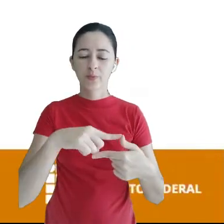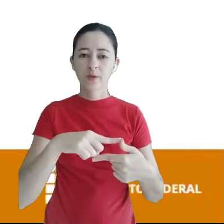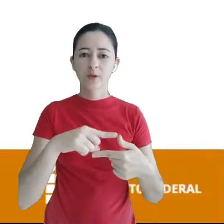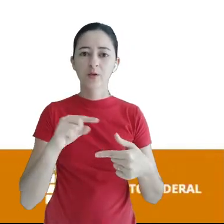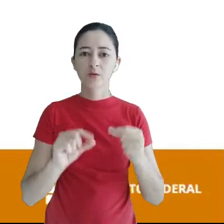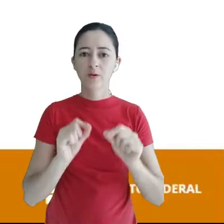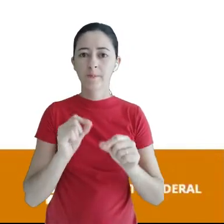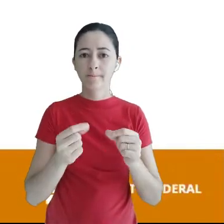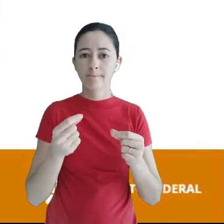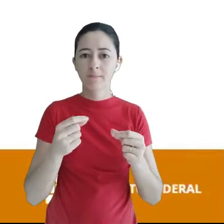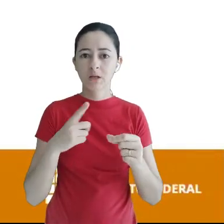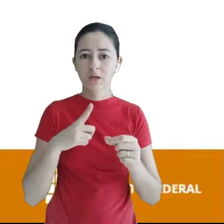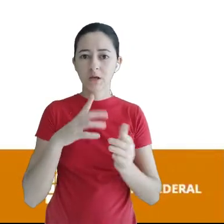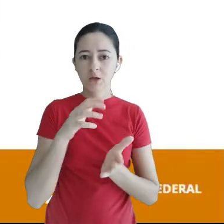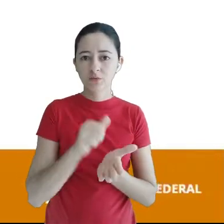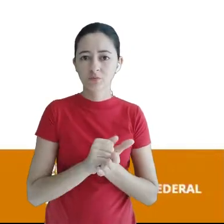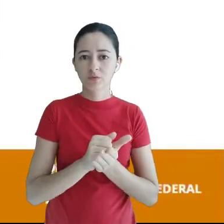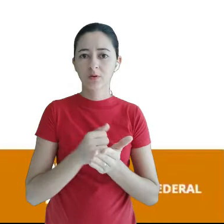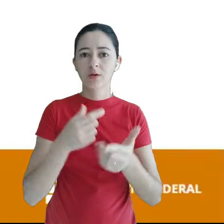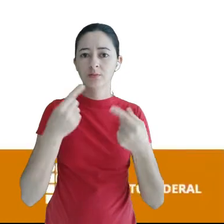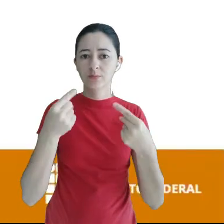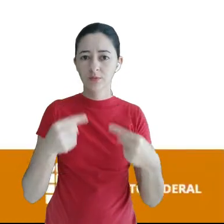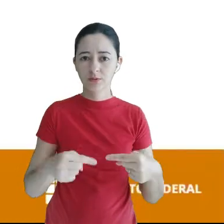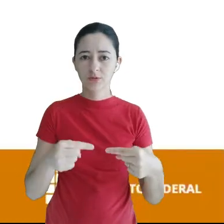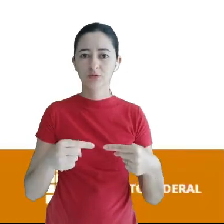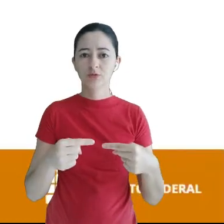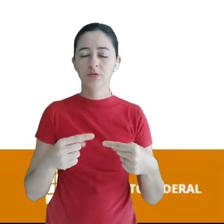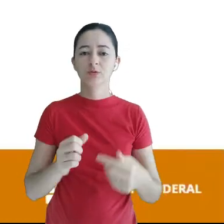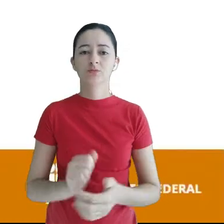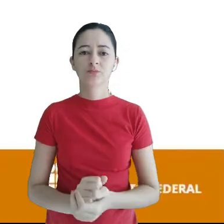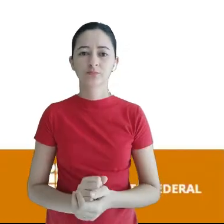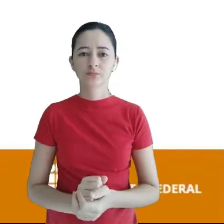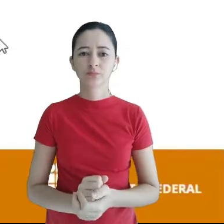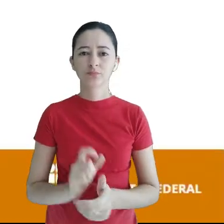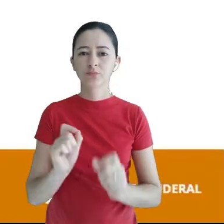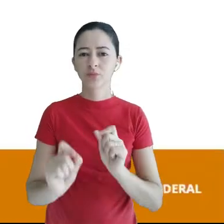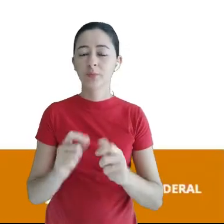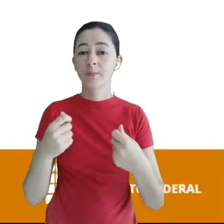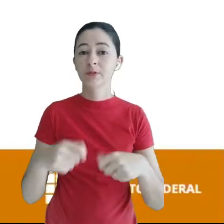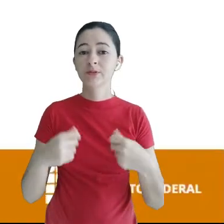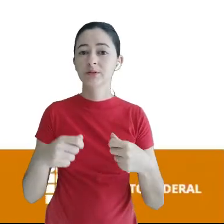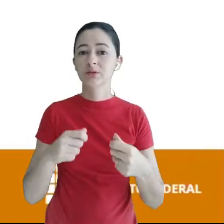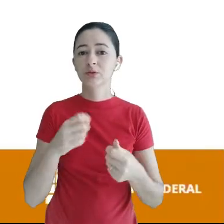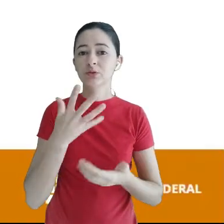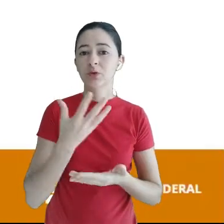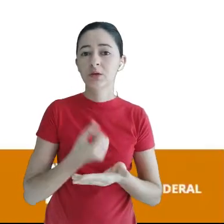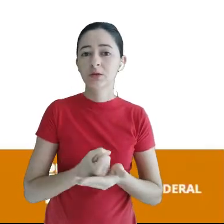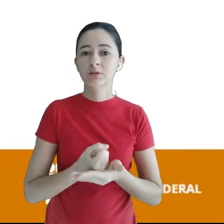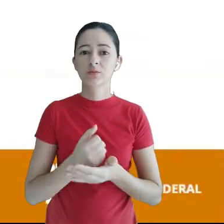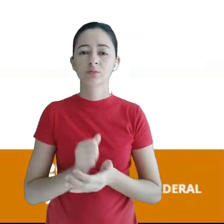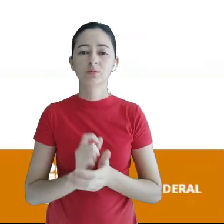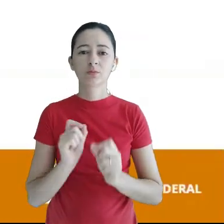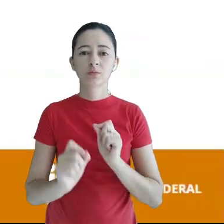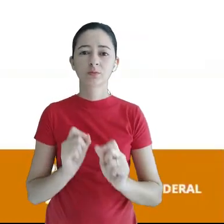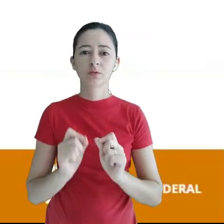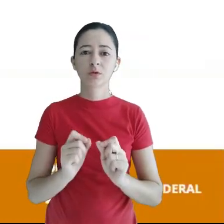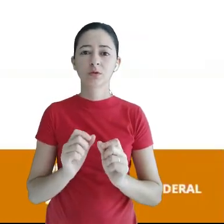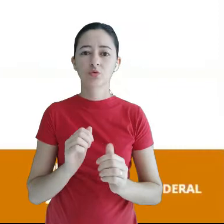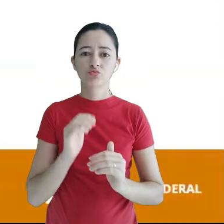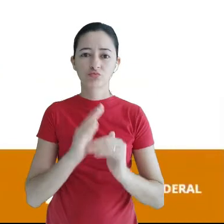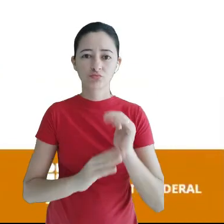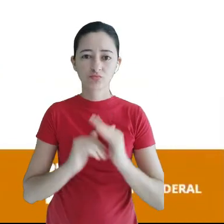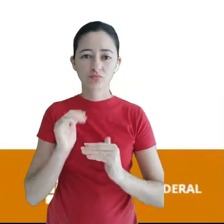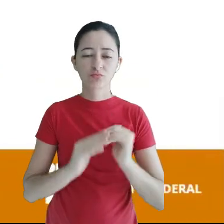para cadastrar as partidas, para registrar a partida. Então, a partida, o eu preciso registrar da partida? Lembra, se